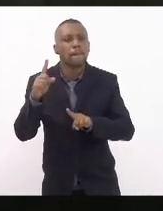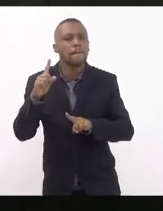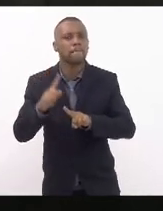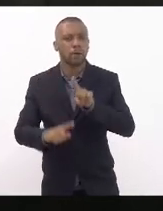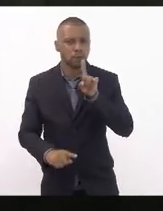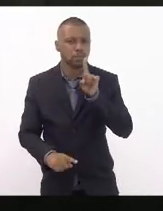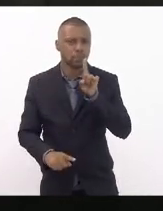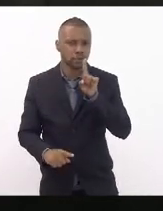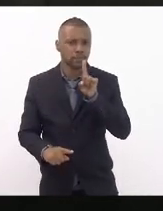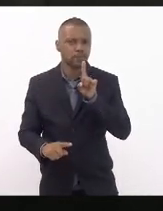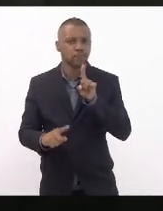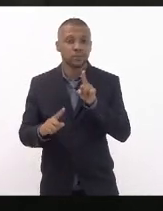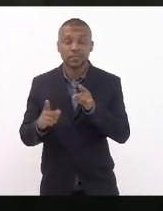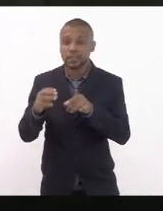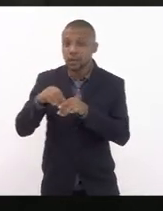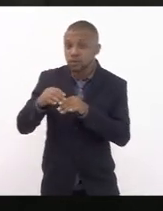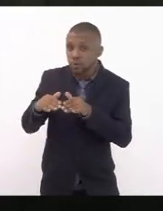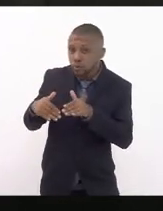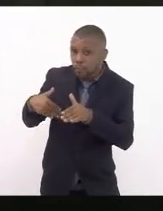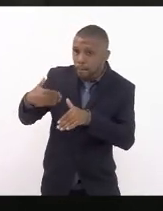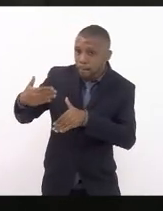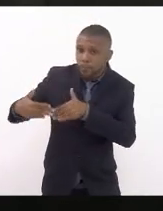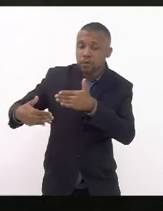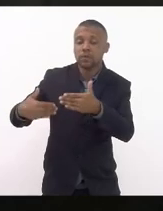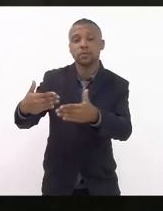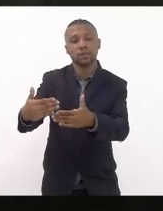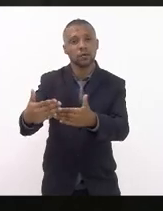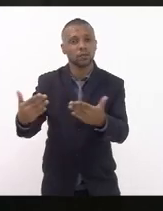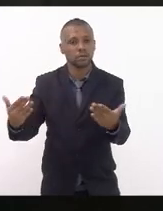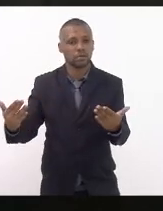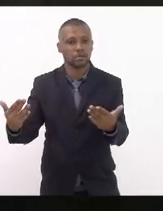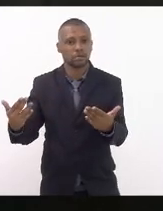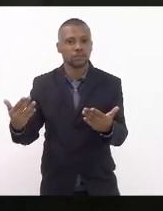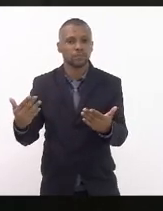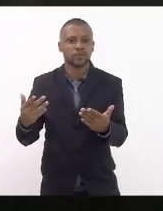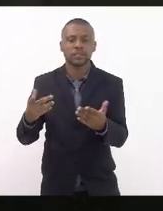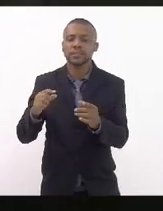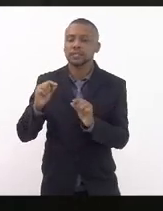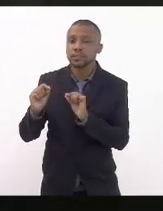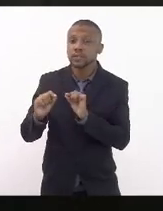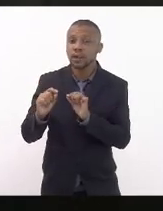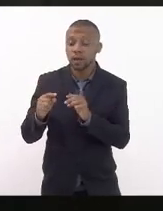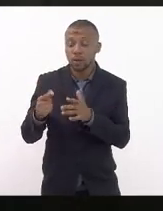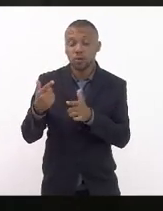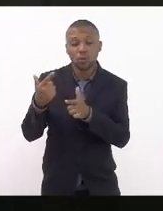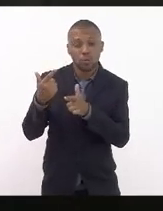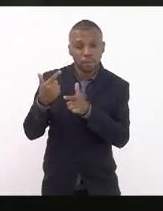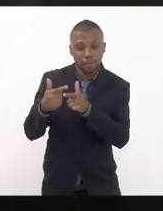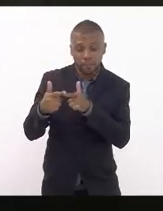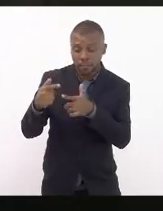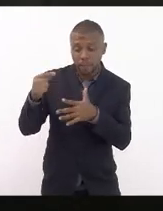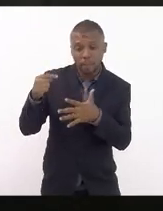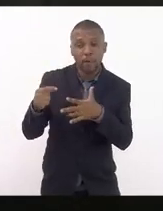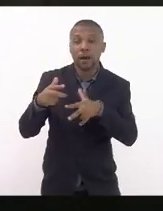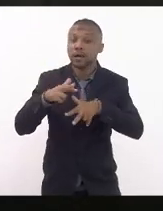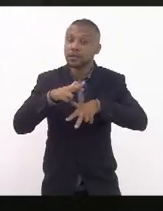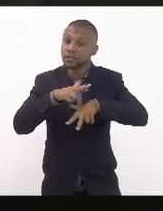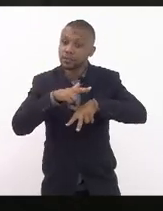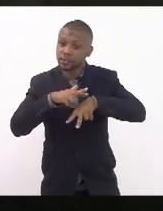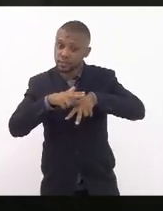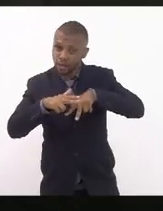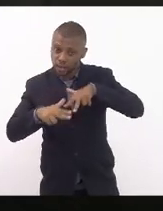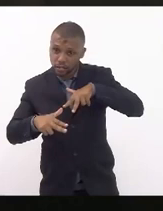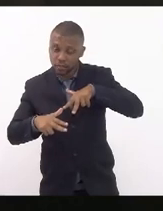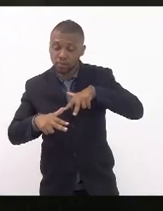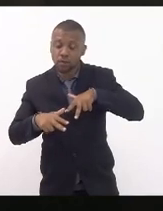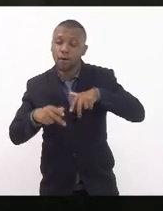avançar num processo de que as questões de gênero, senhor presidente, têm